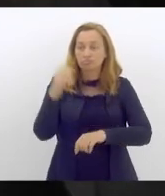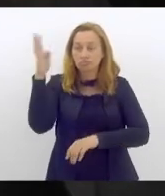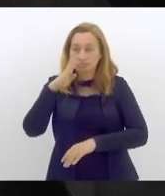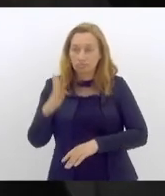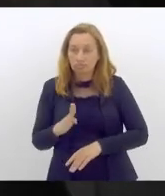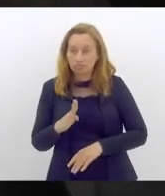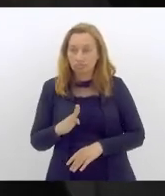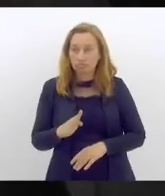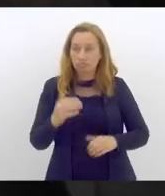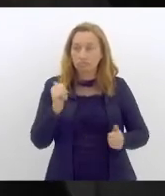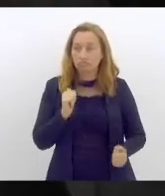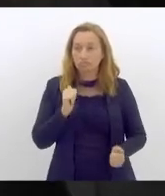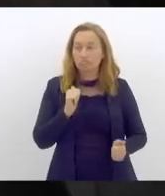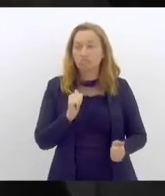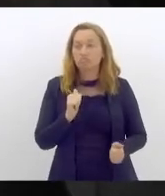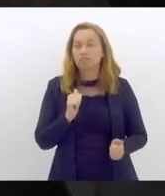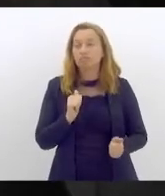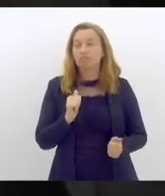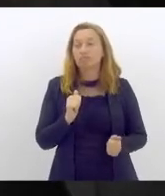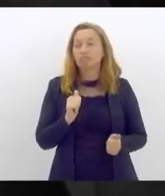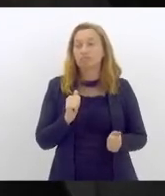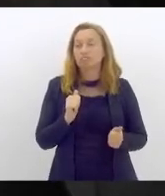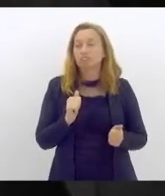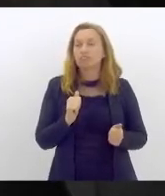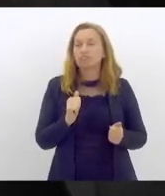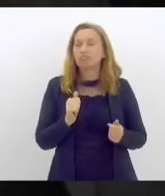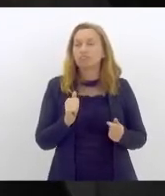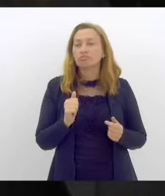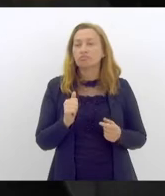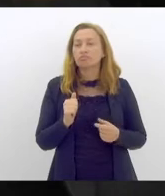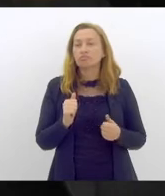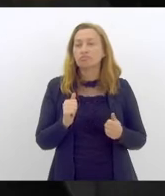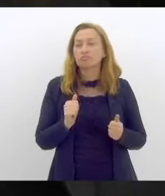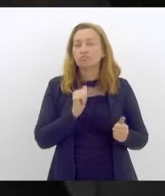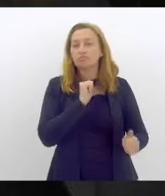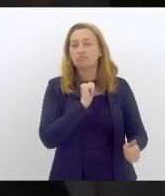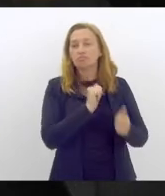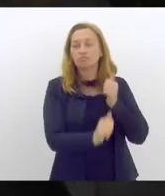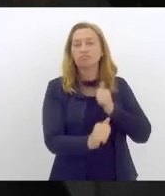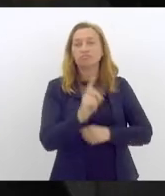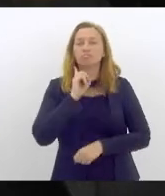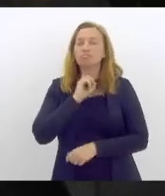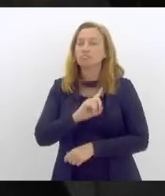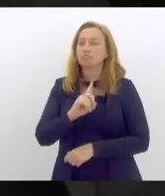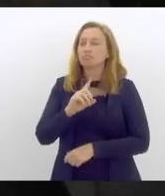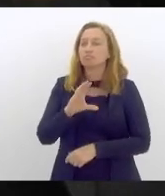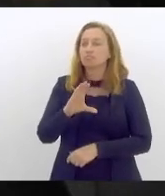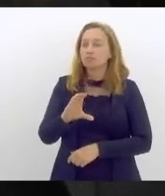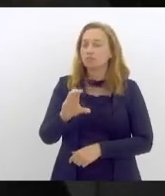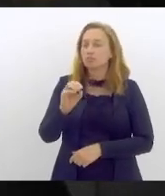no jogo Flamengo e Corinthians no Maracanã às 21:45